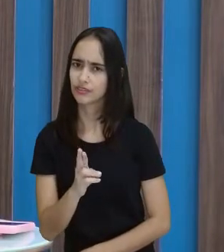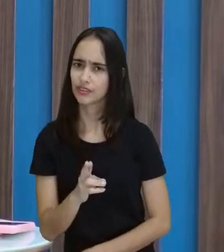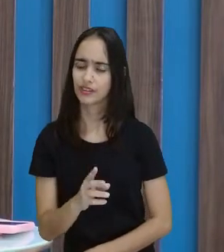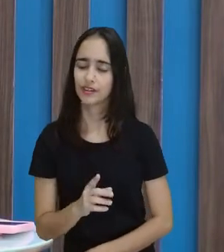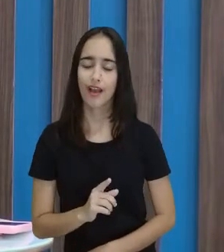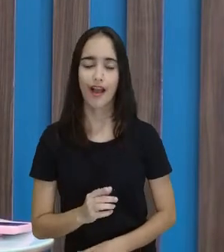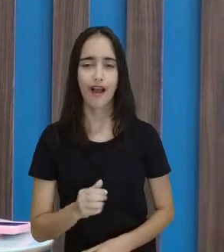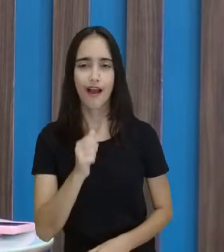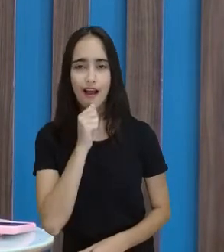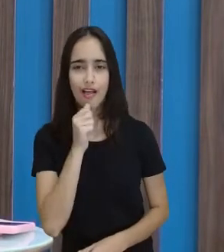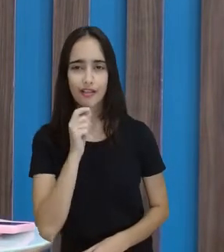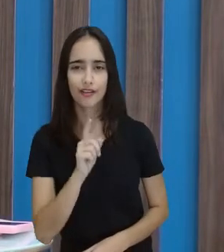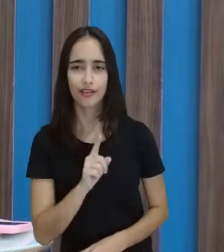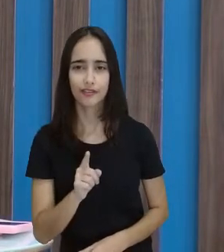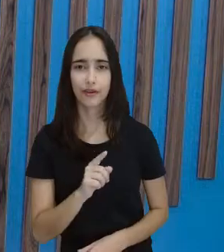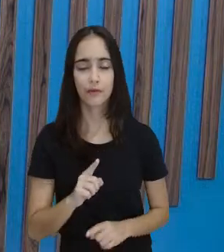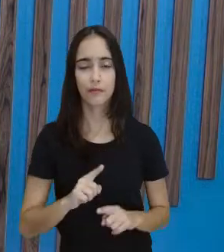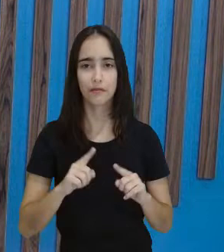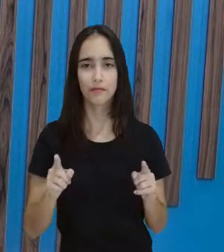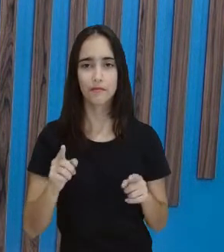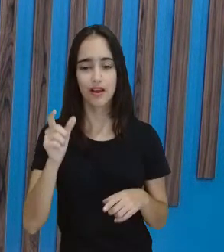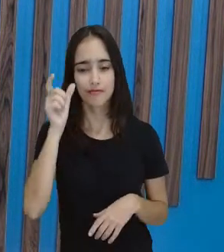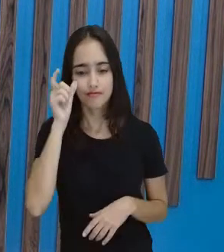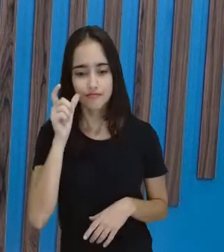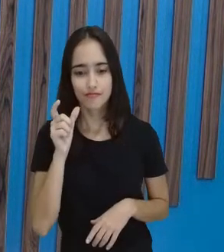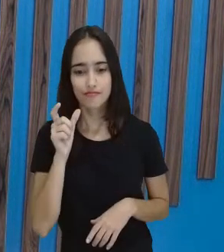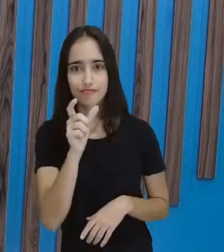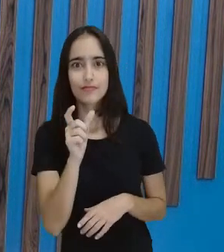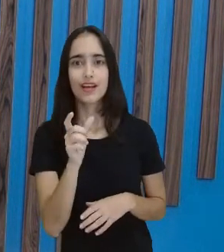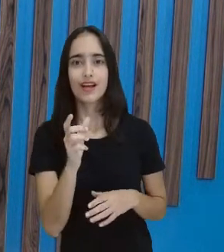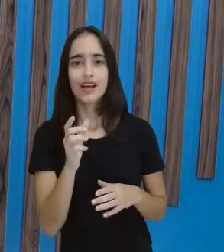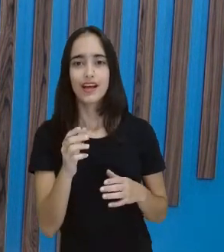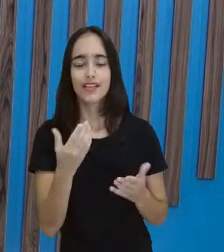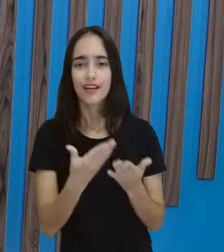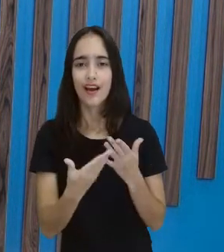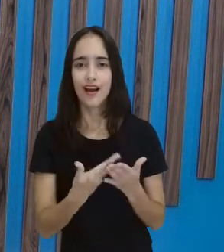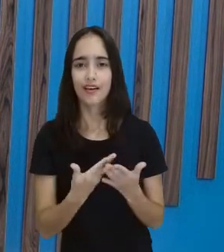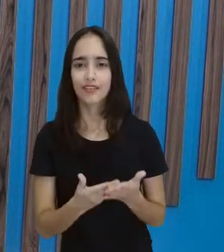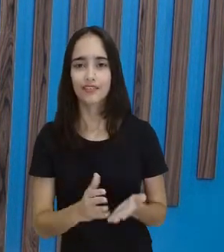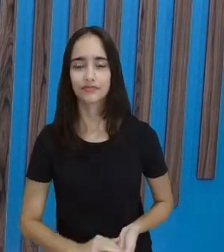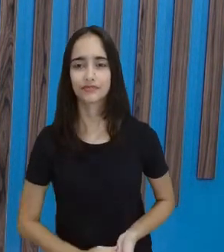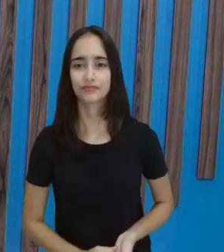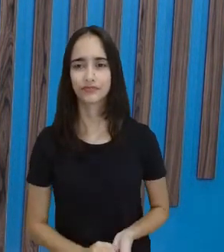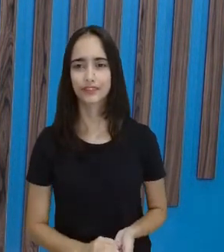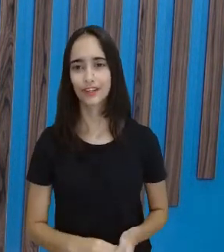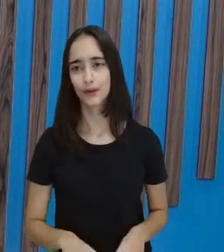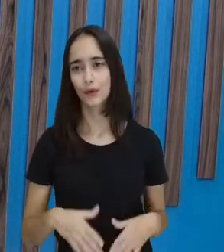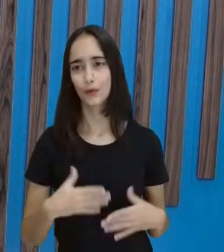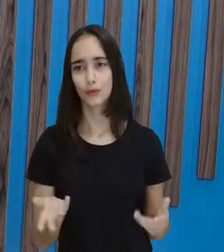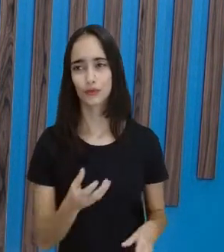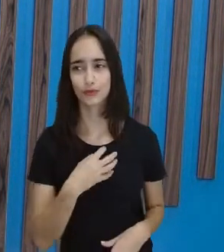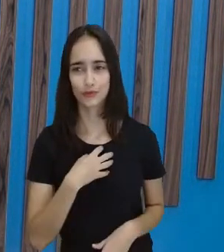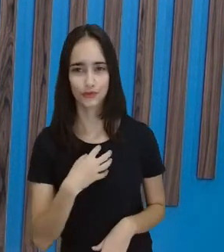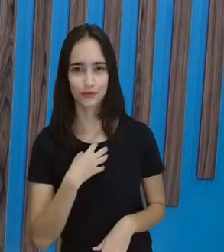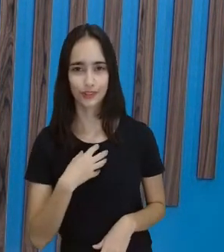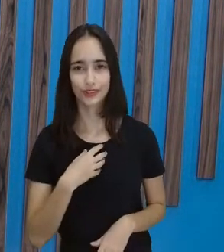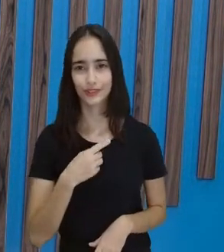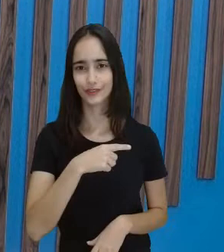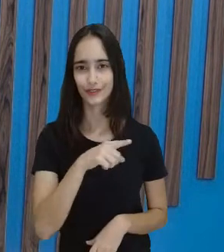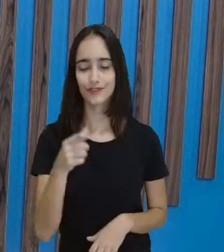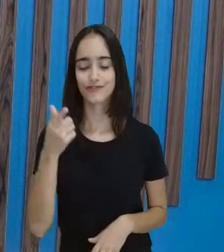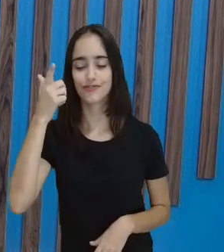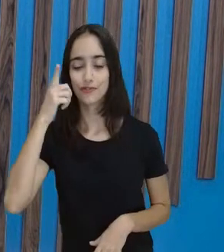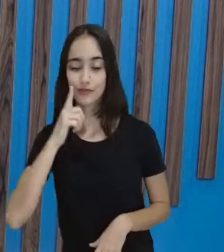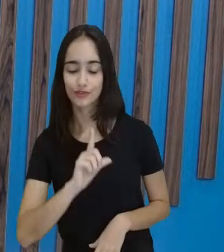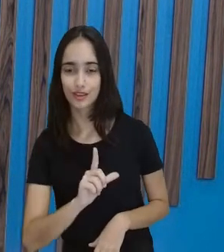viu? Isso mesmo. Então, vamos lá. Qual é a forma que você consegue e acha melhor de trabalhar a